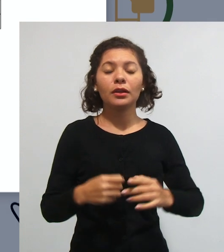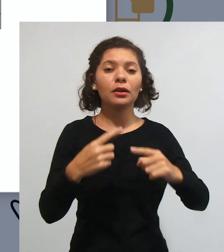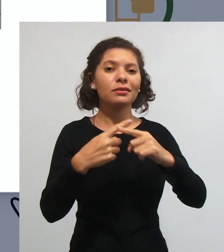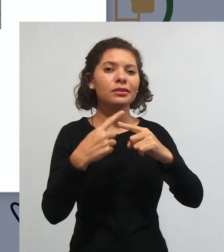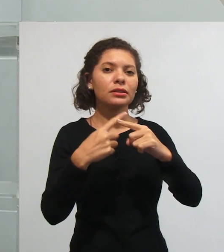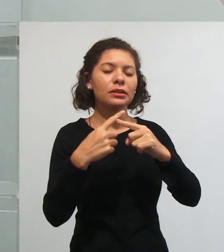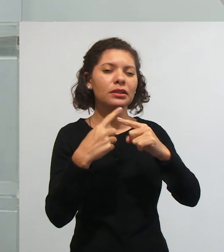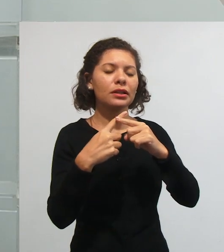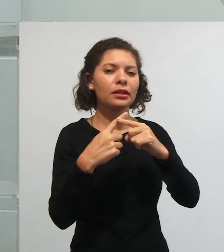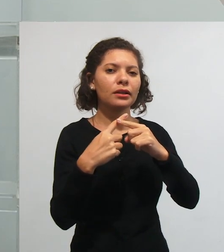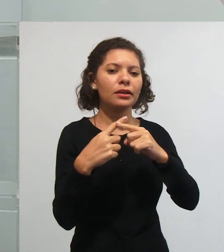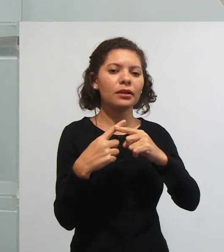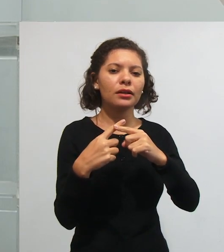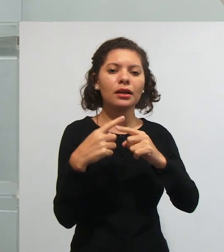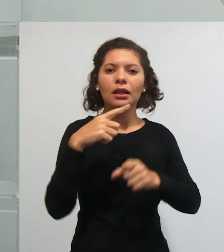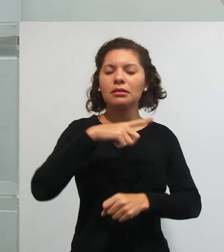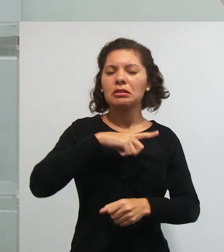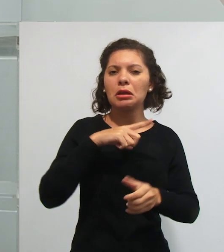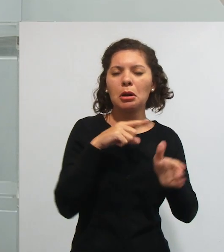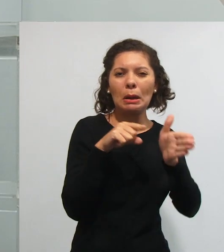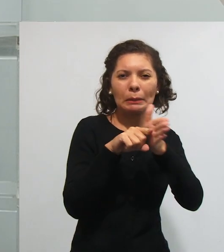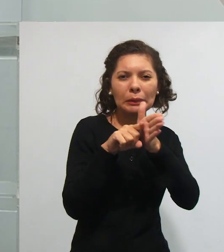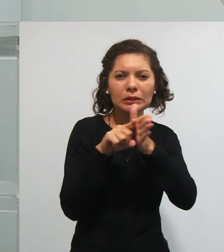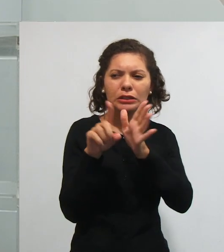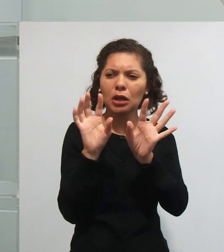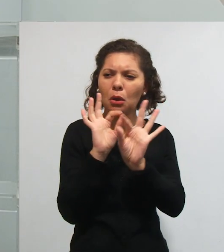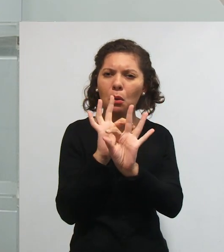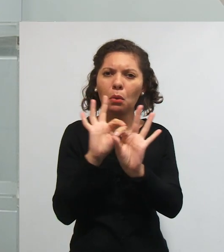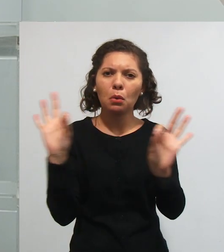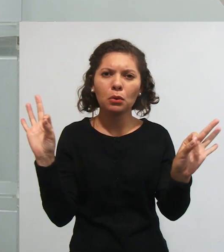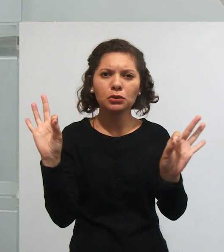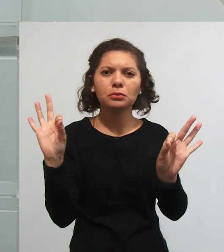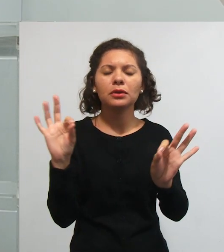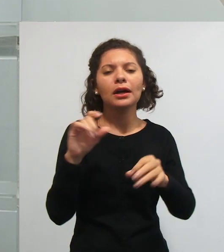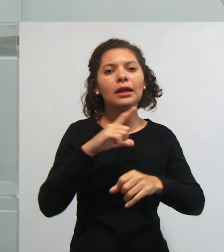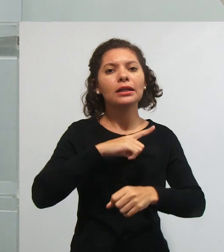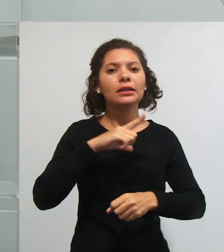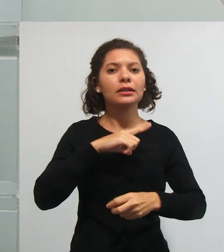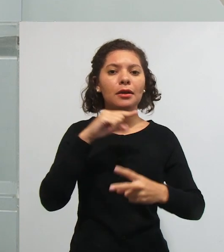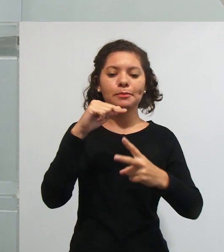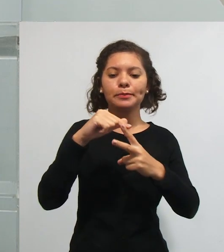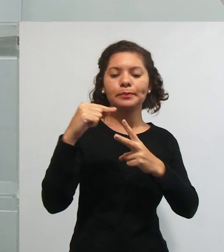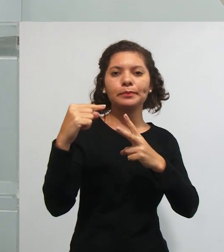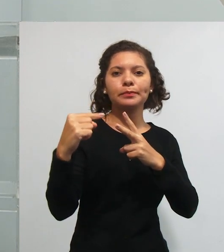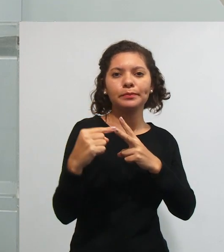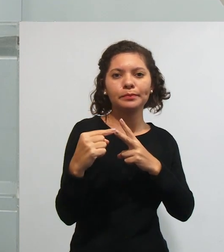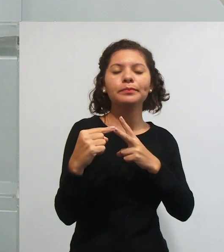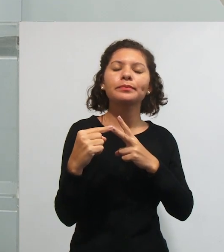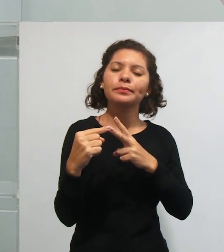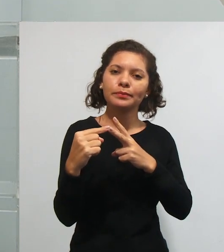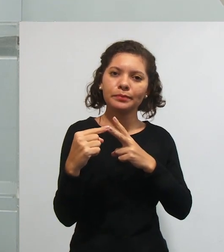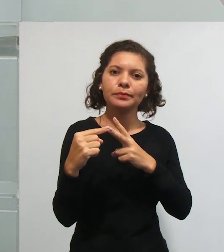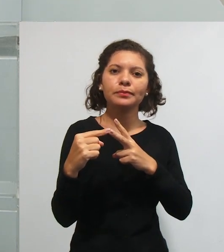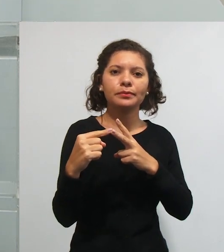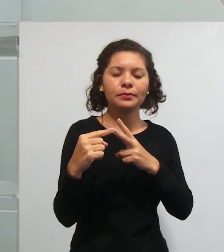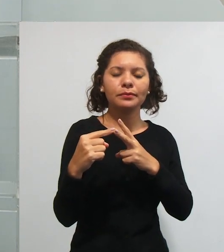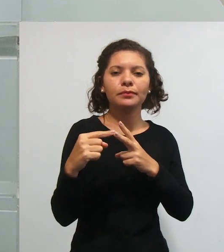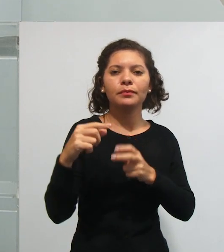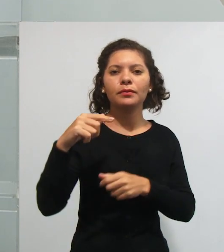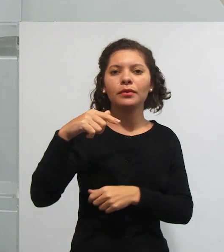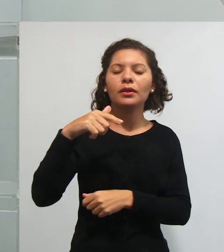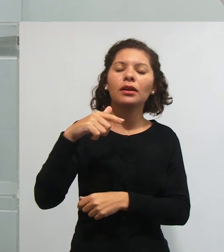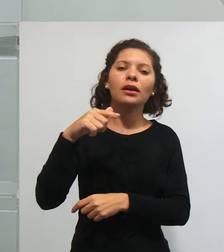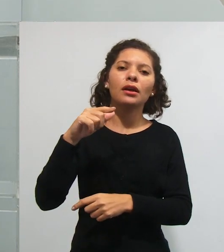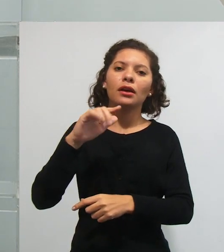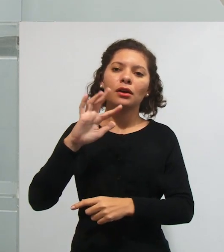assim, as pesquisas mais completas, elas compreendem abordagens quanti-qualitativas ou